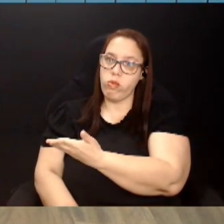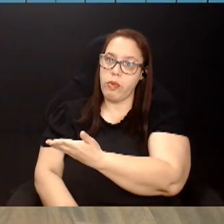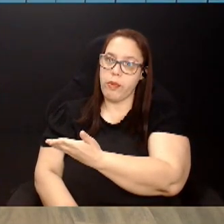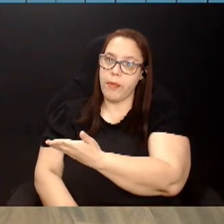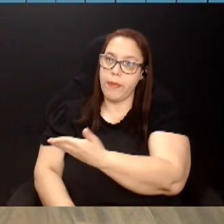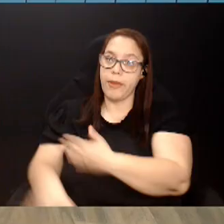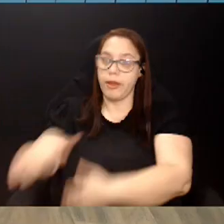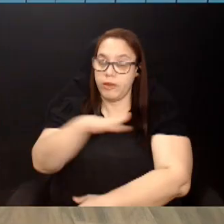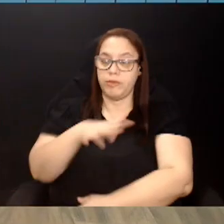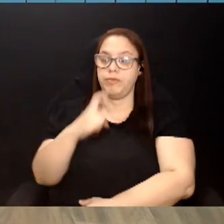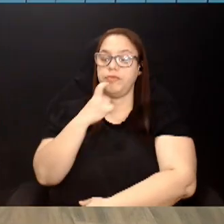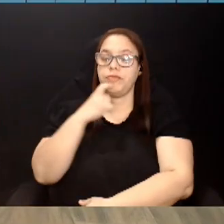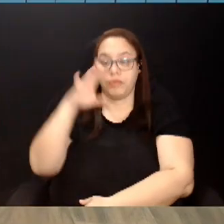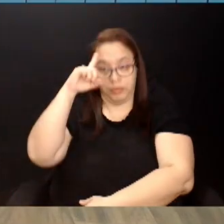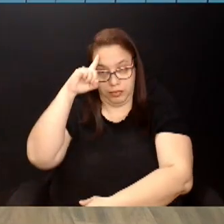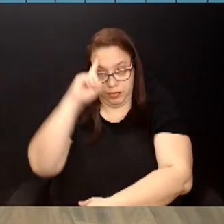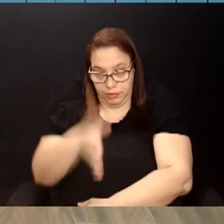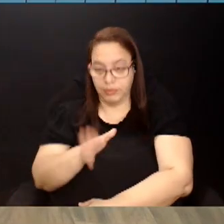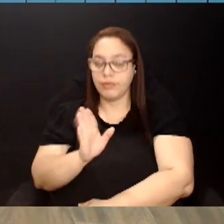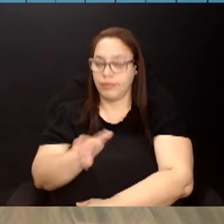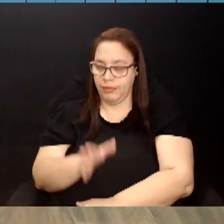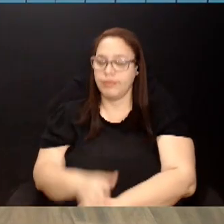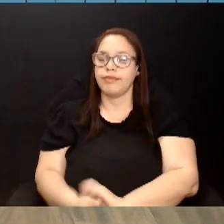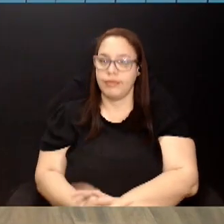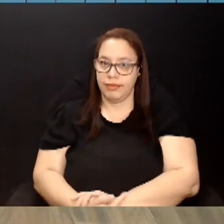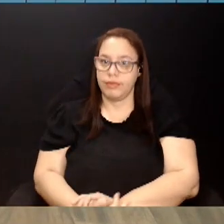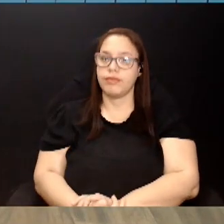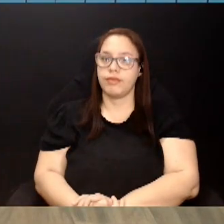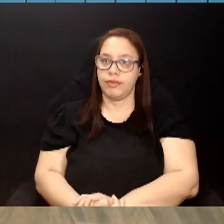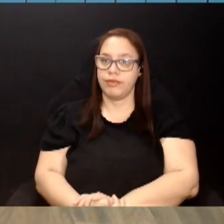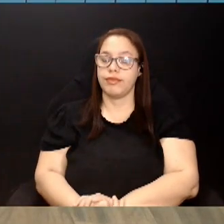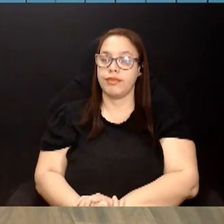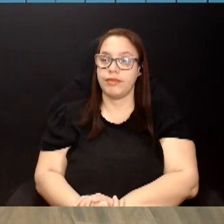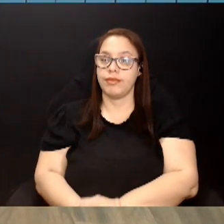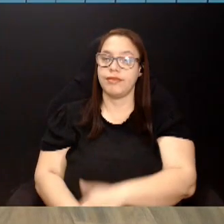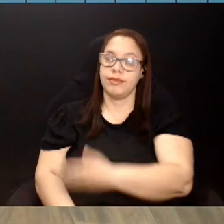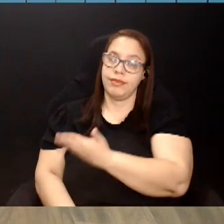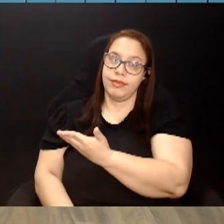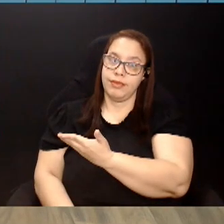Para você que é de Campinas e região, pode ir direto.